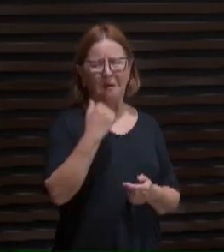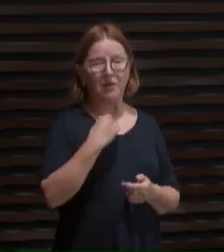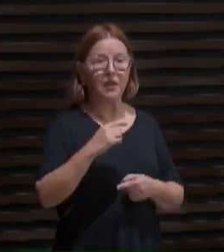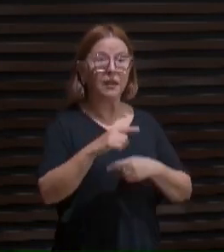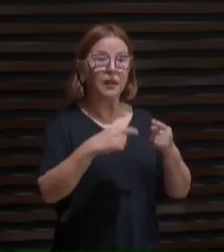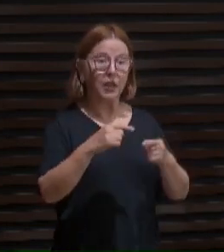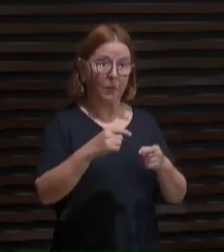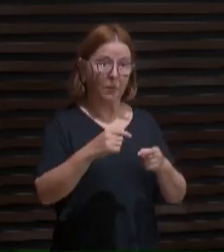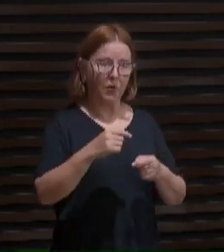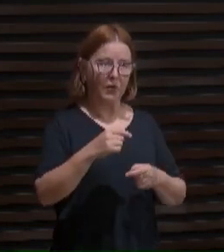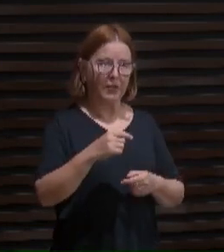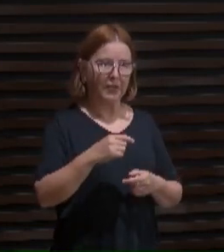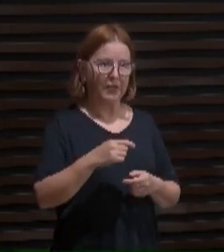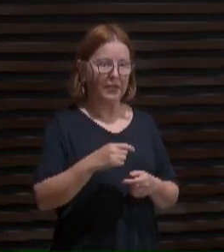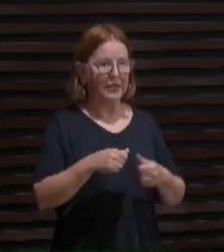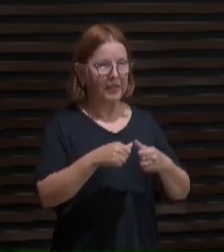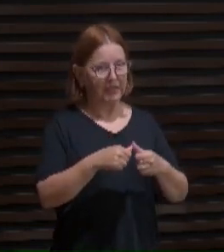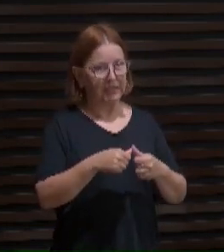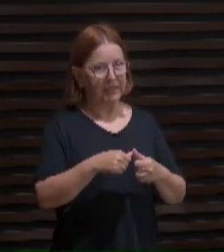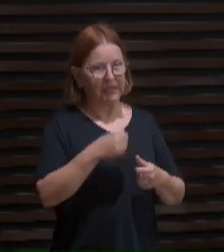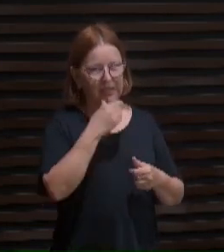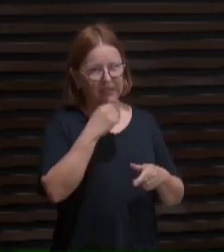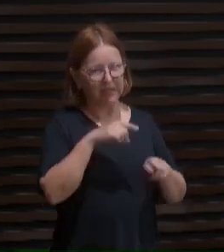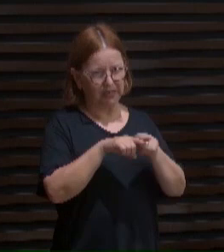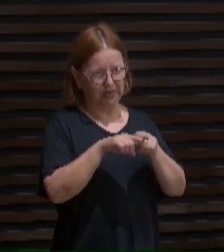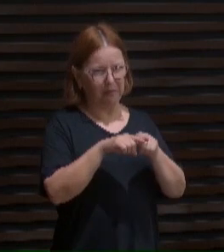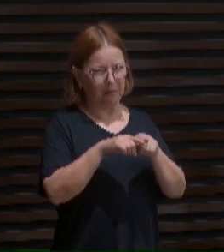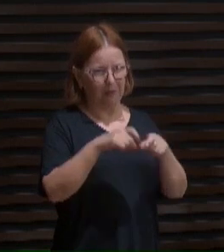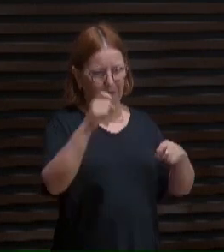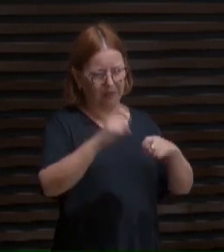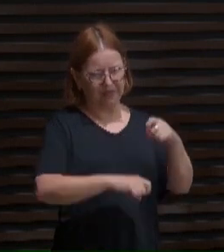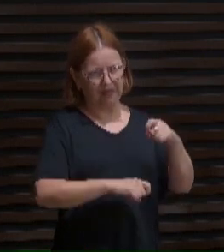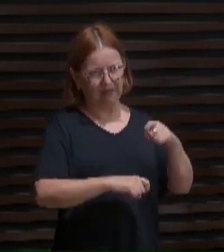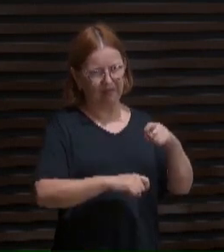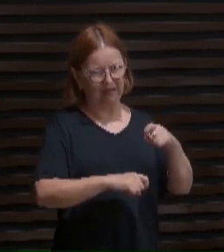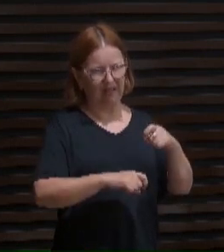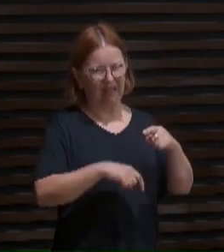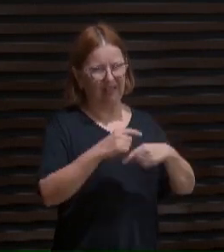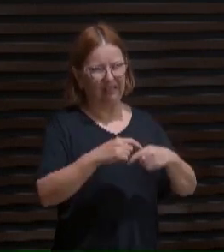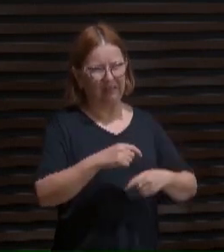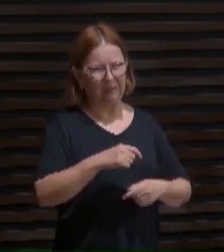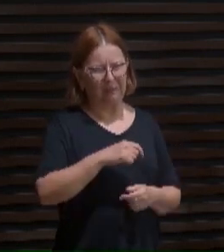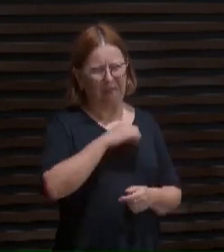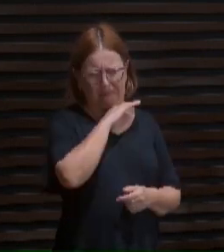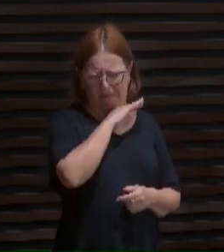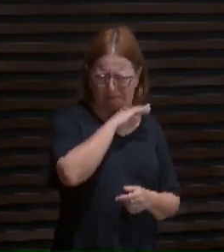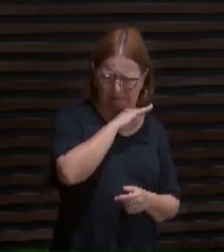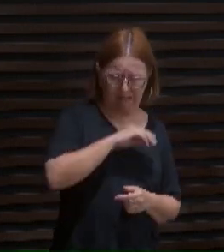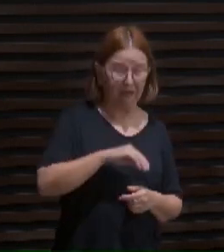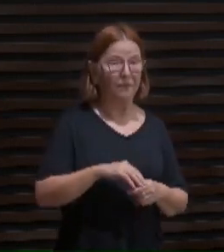possuiu, veio aquele nojo, que diz que o seu desgosto